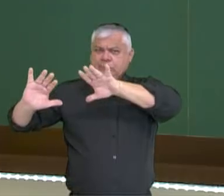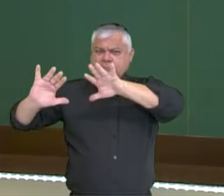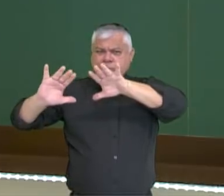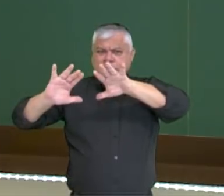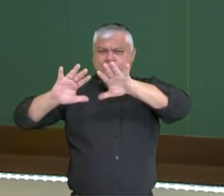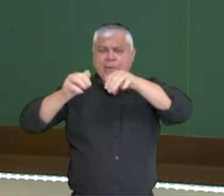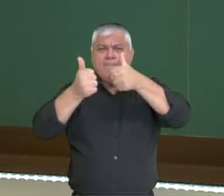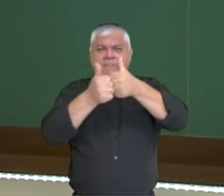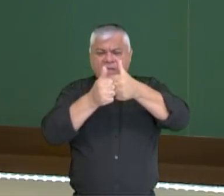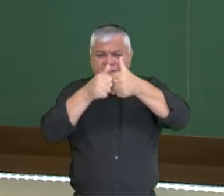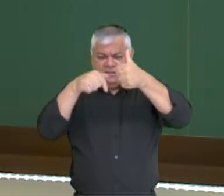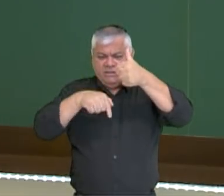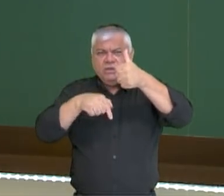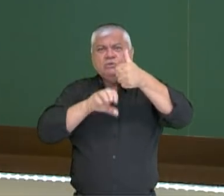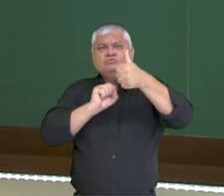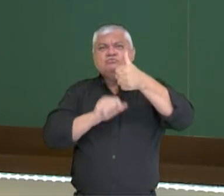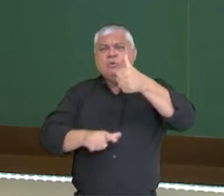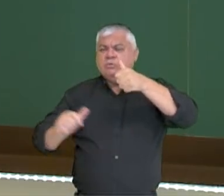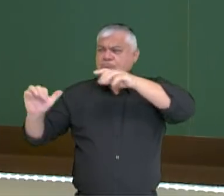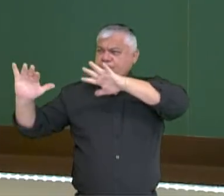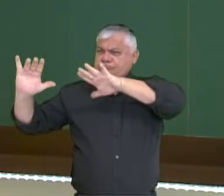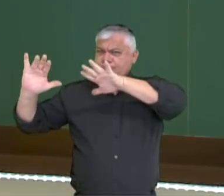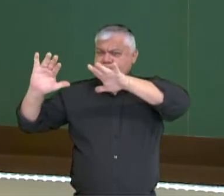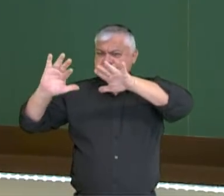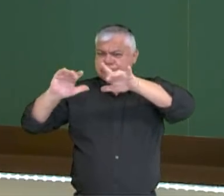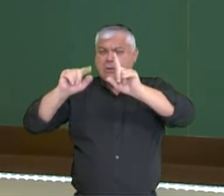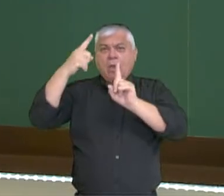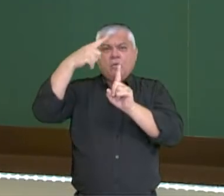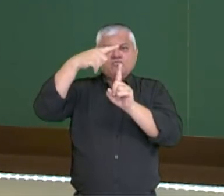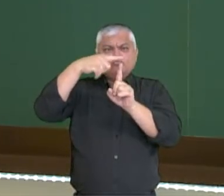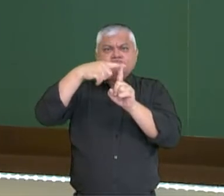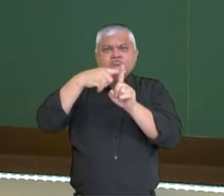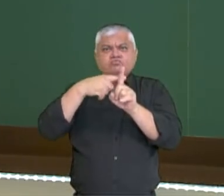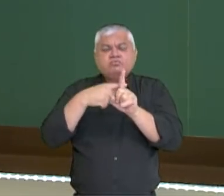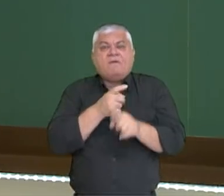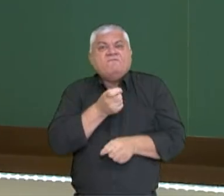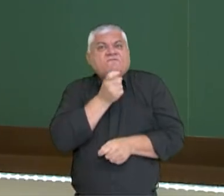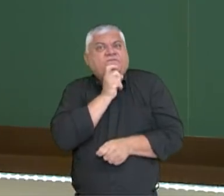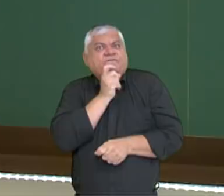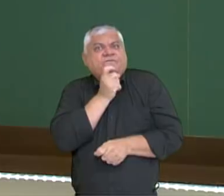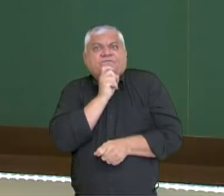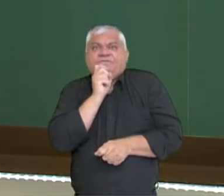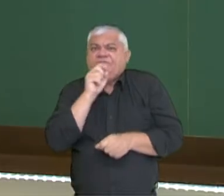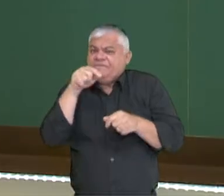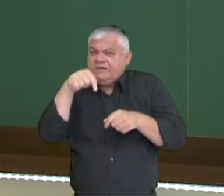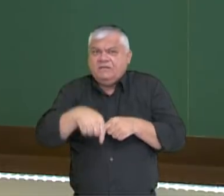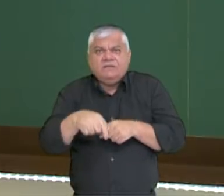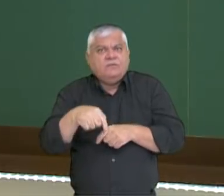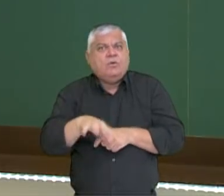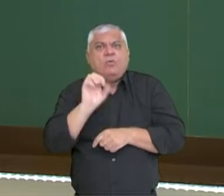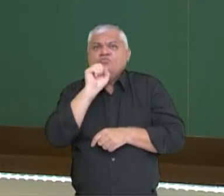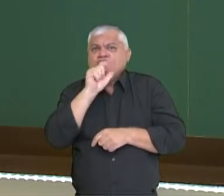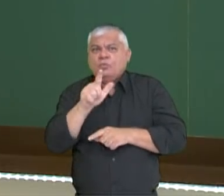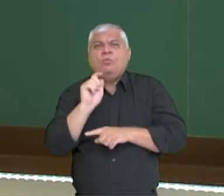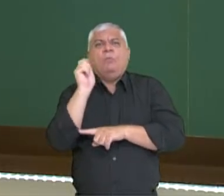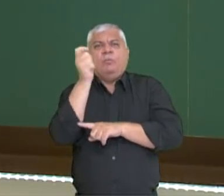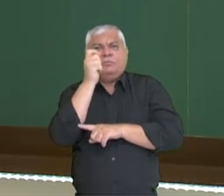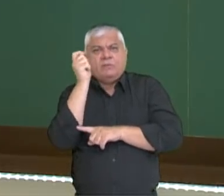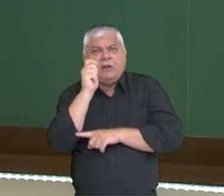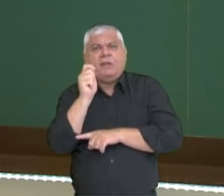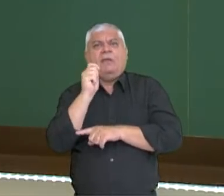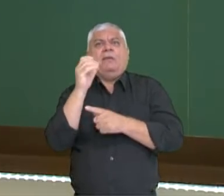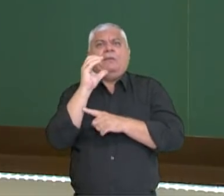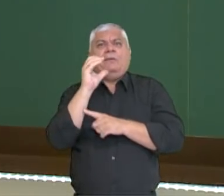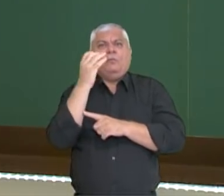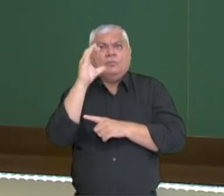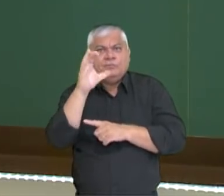porção sul do nosso país e derruba as temperaturas. Por isso que nós temos um inverno bem rigoroso e frio na região